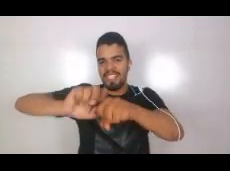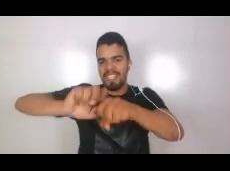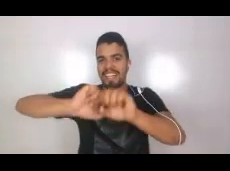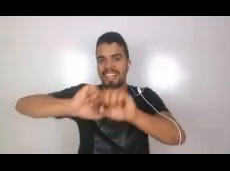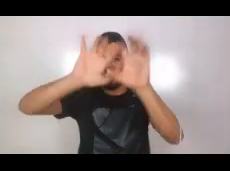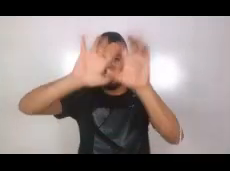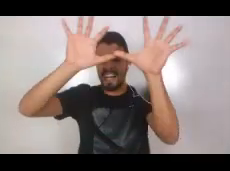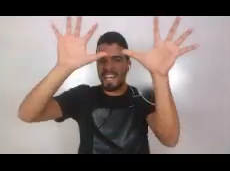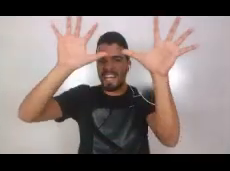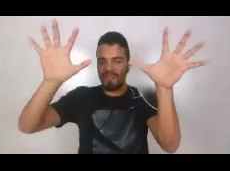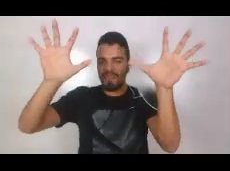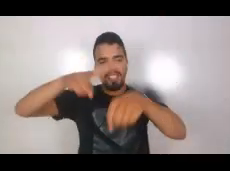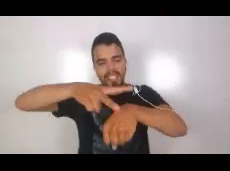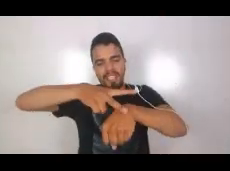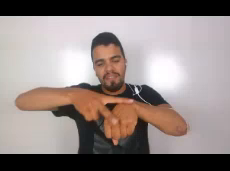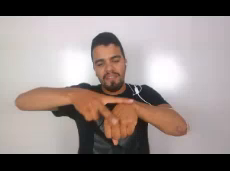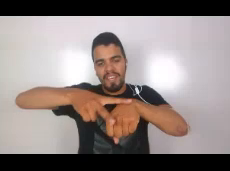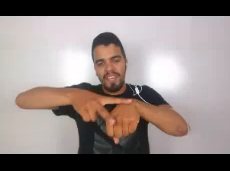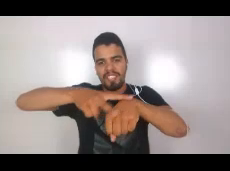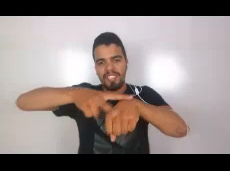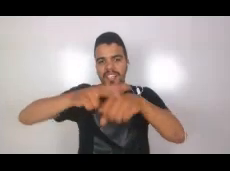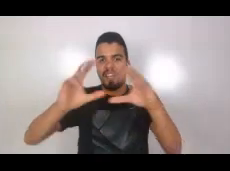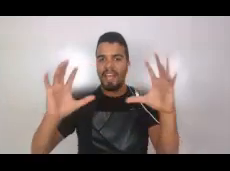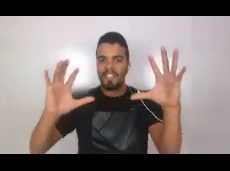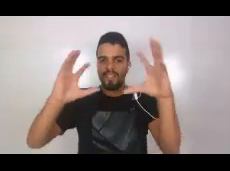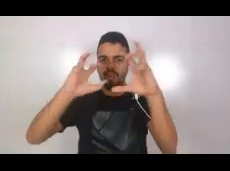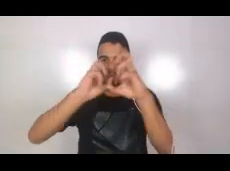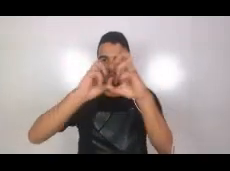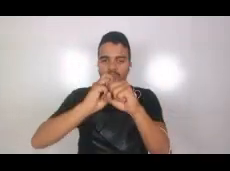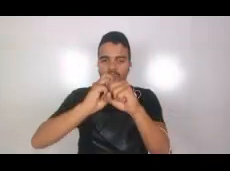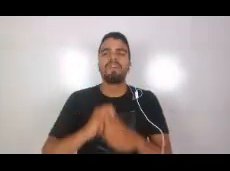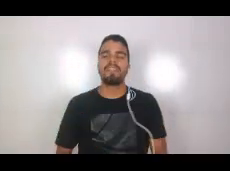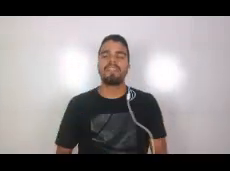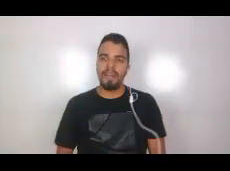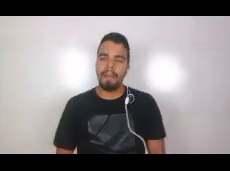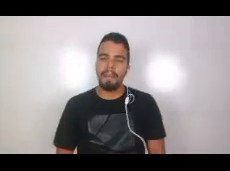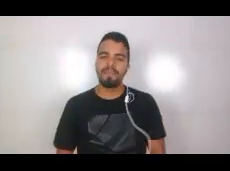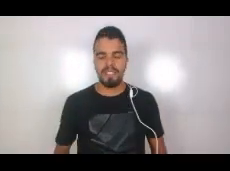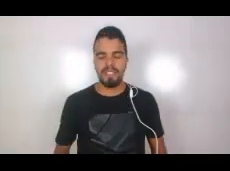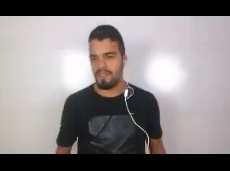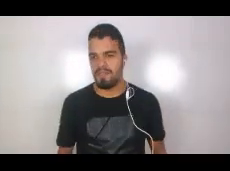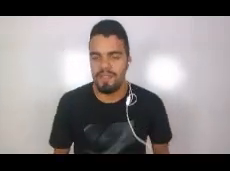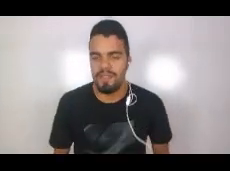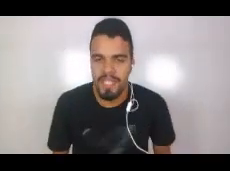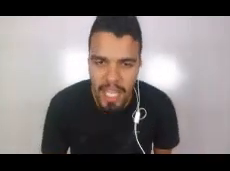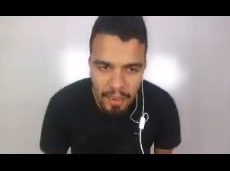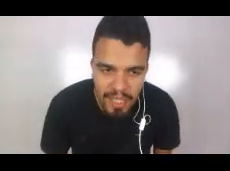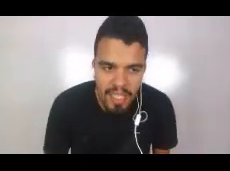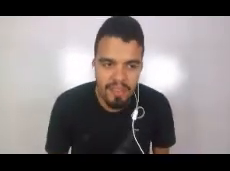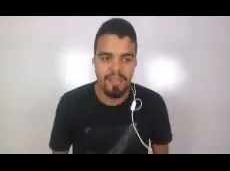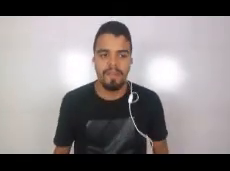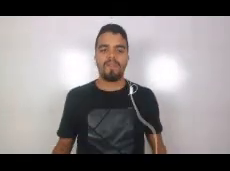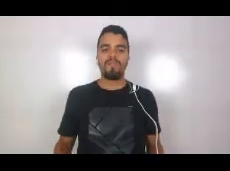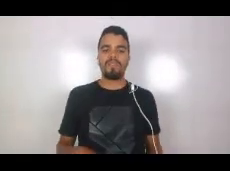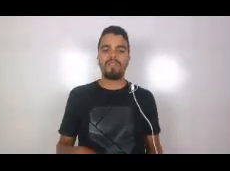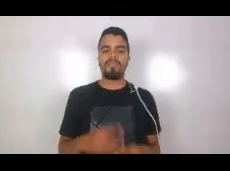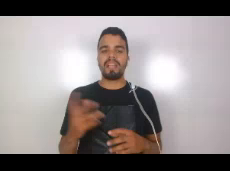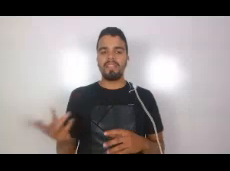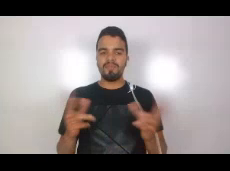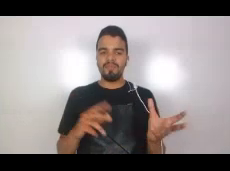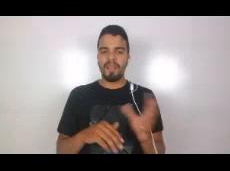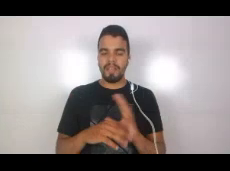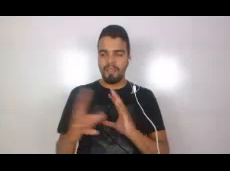verde claro e verde escuro. Também é possível. Tá bom? Então, eu